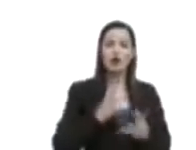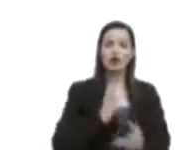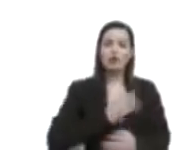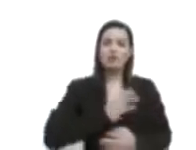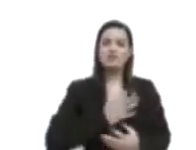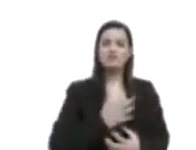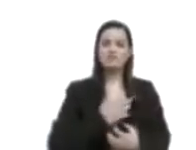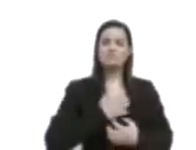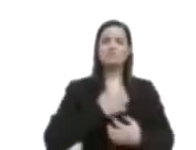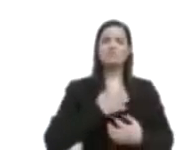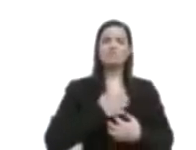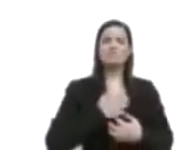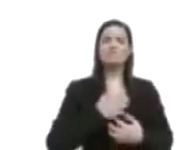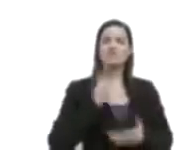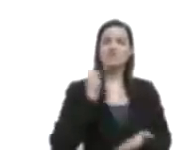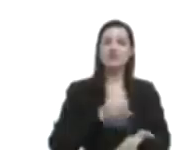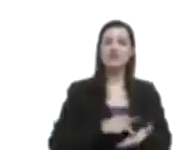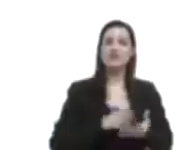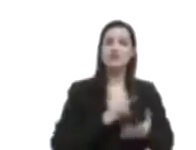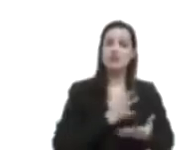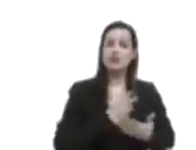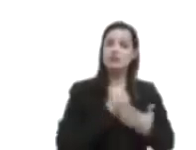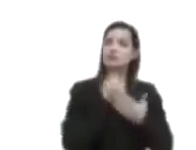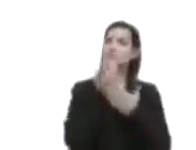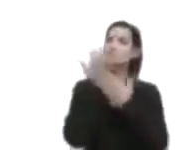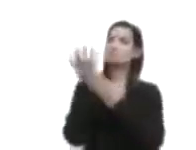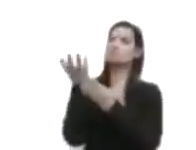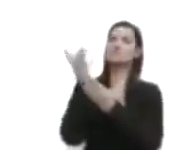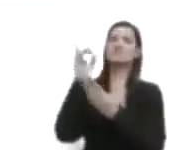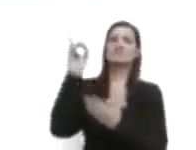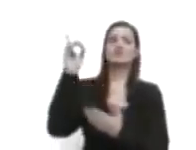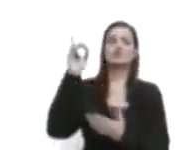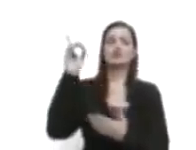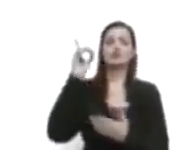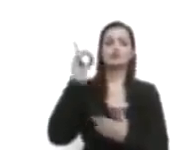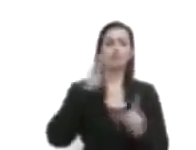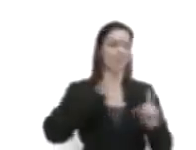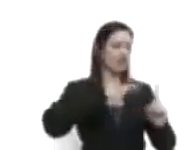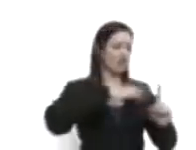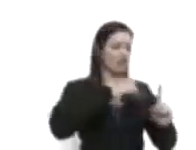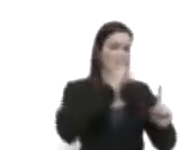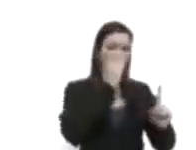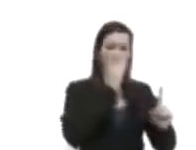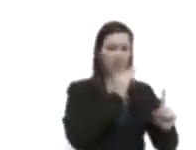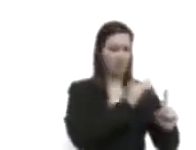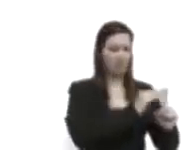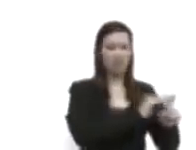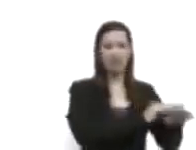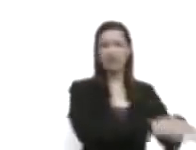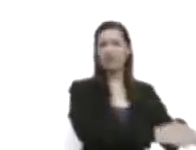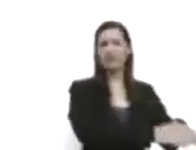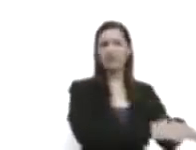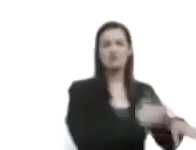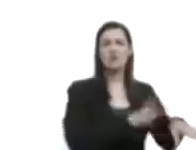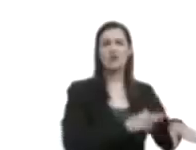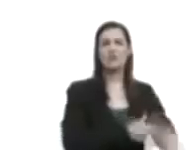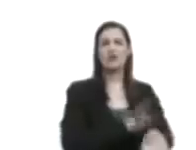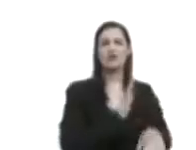entregue somente a Deus, despido dos ídolos, das vaidades,